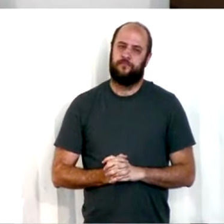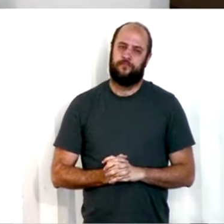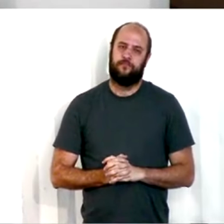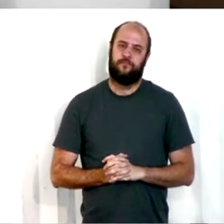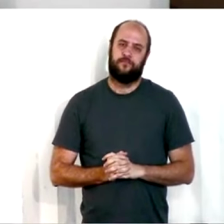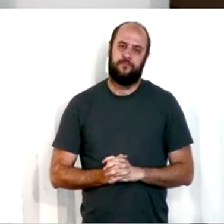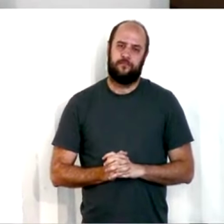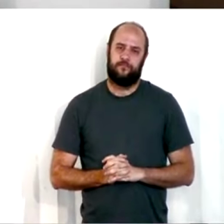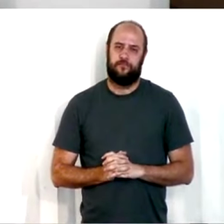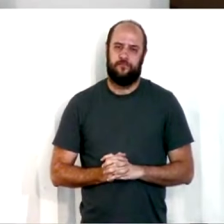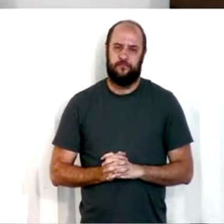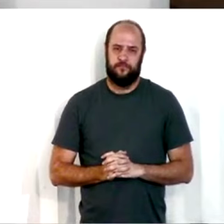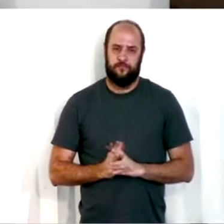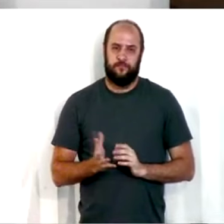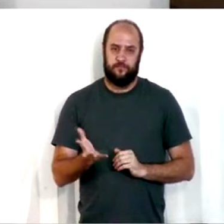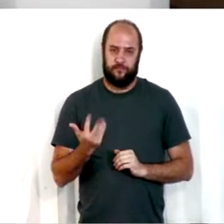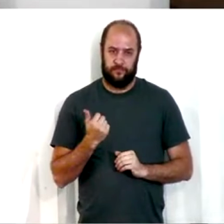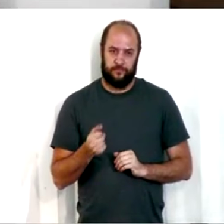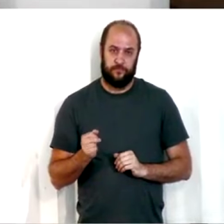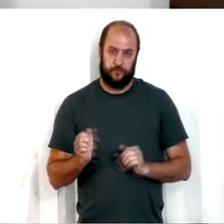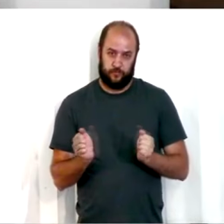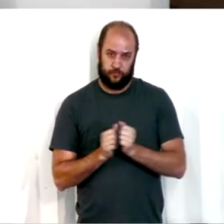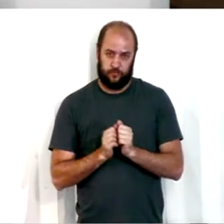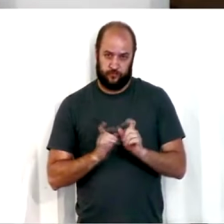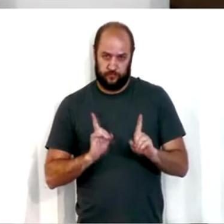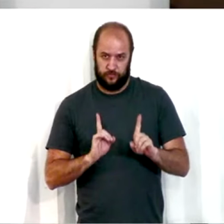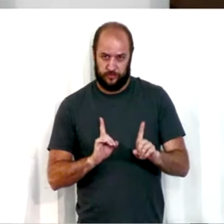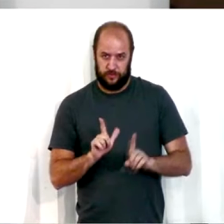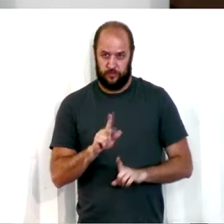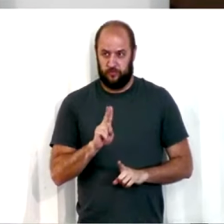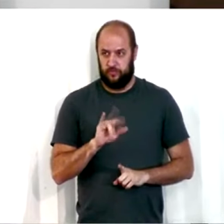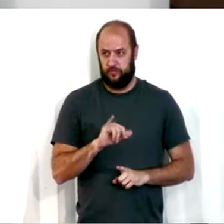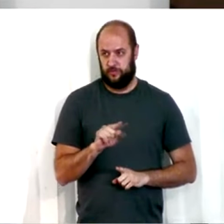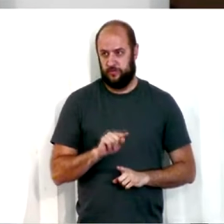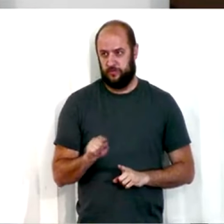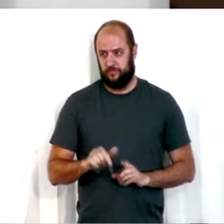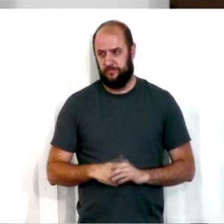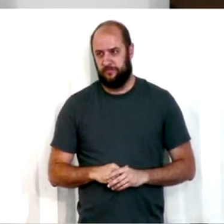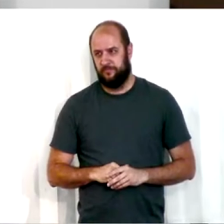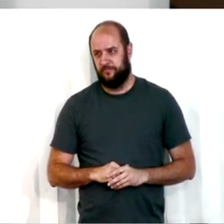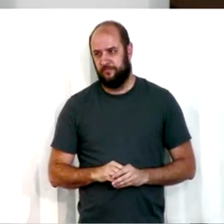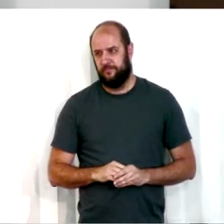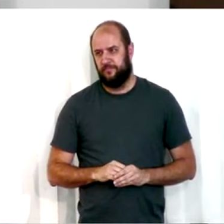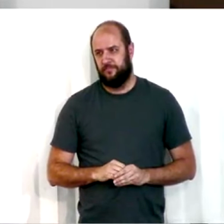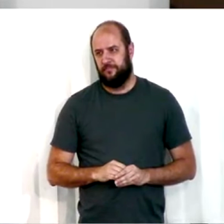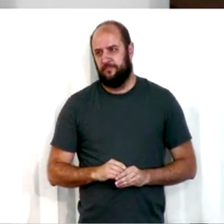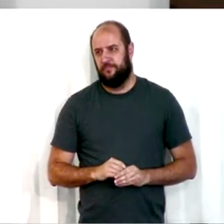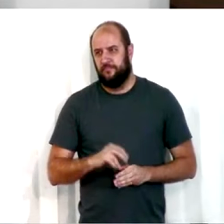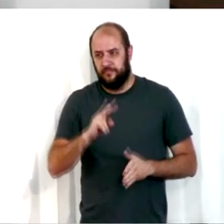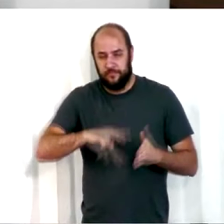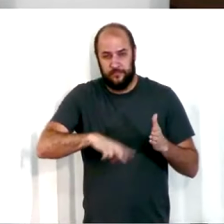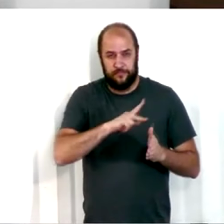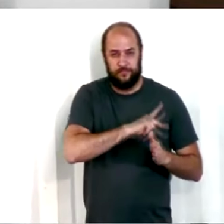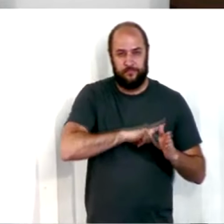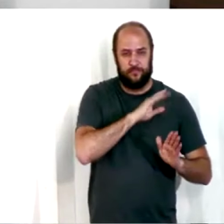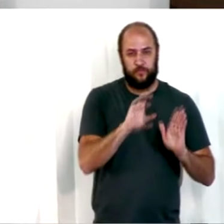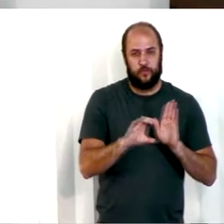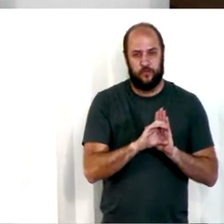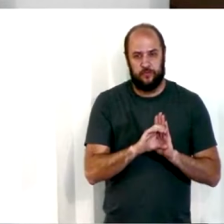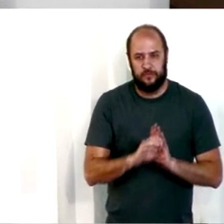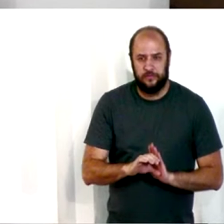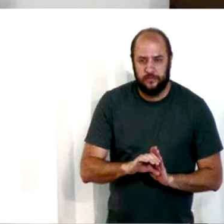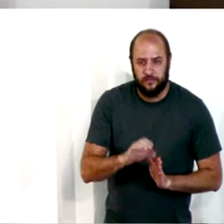as crianças com o diácono Luiz Carlos. Palavra de Deus, então, Epístola de Paulo aos